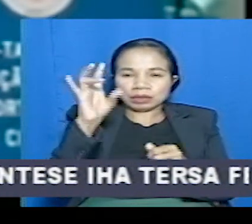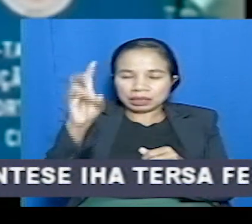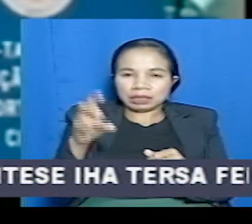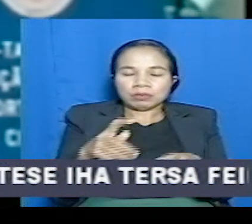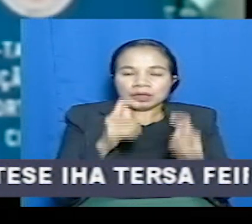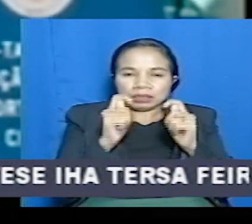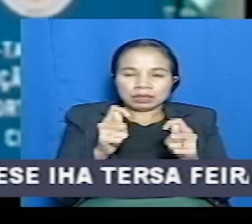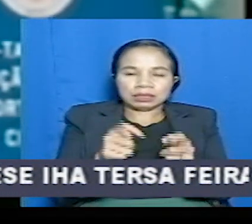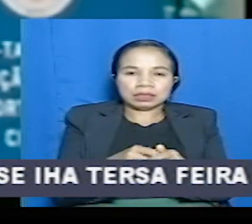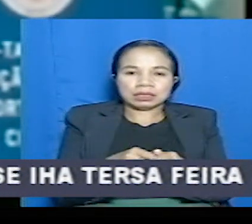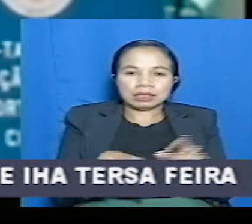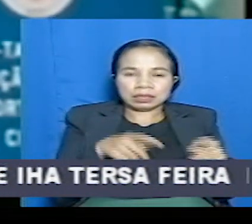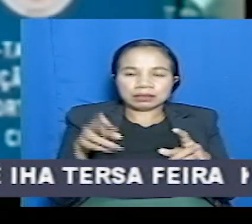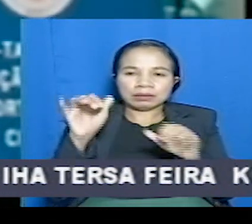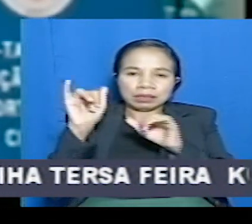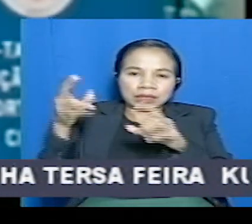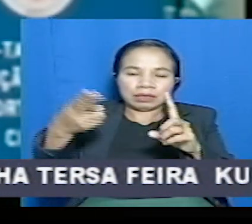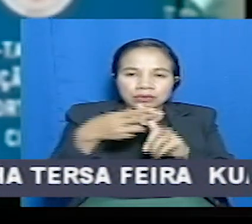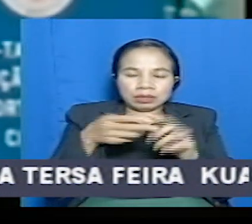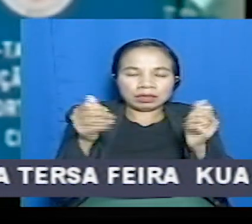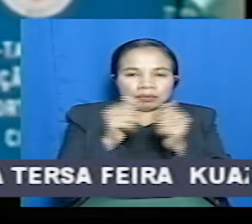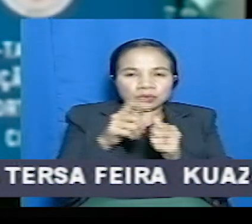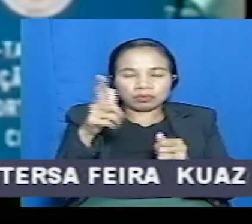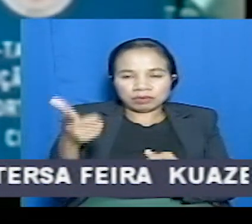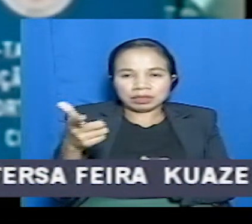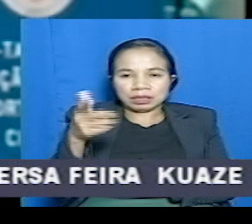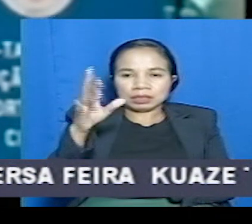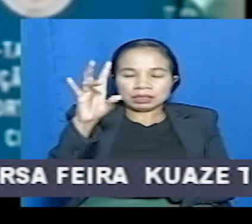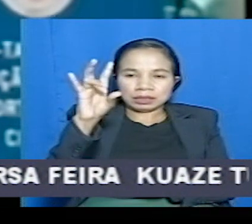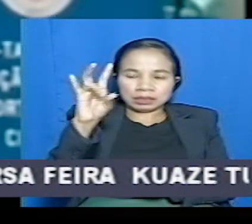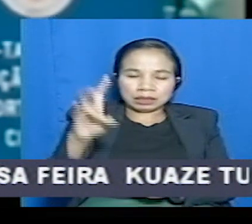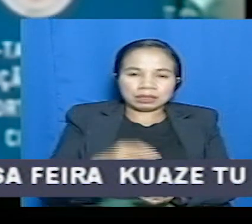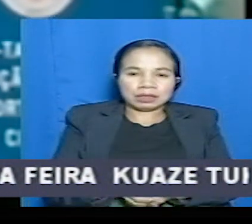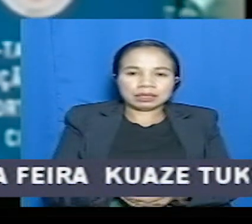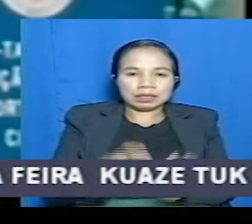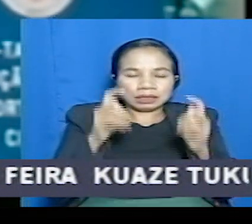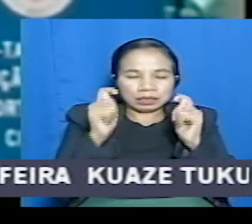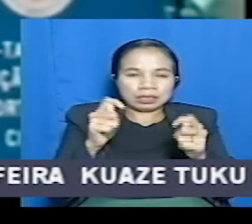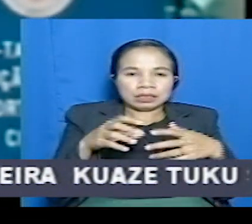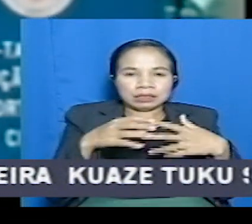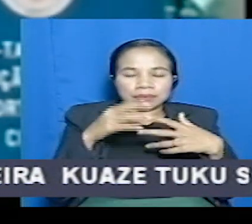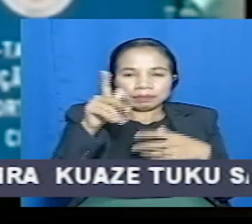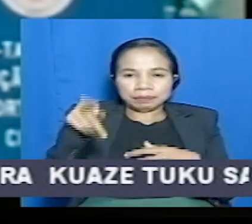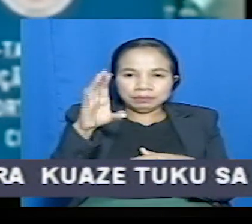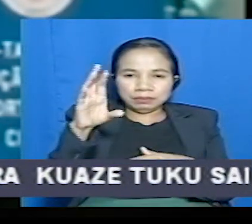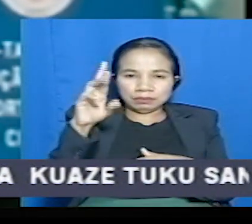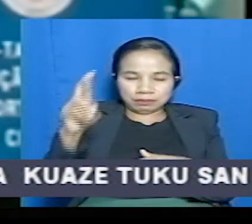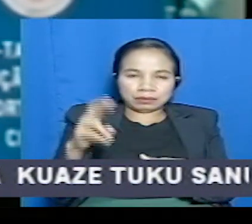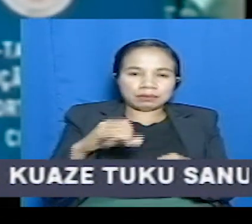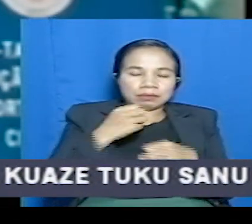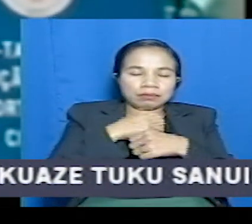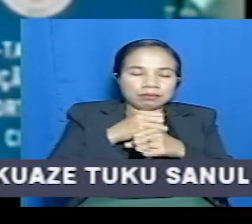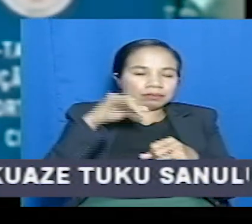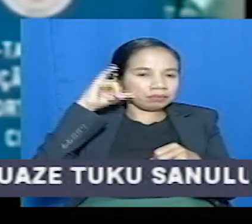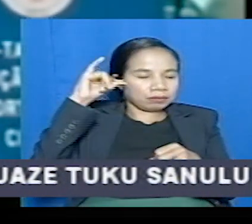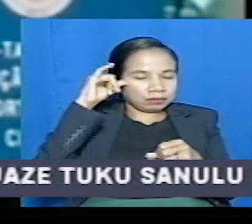follow-up, Basira Nebe quarentena, Hamutu Koto e 27. Total testes PCR nebe halo horiseik,